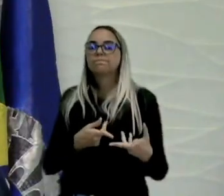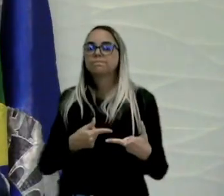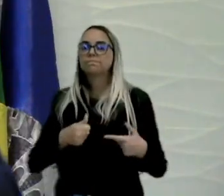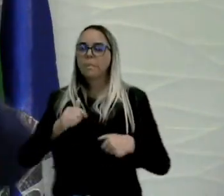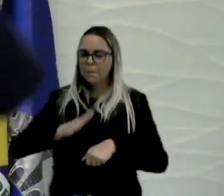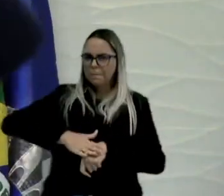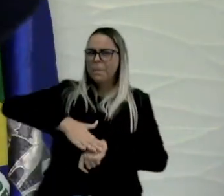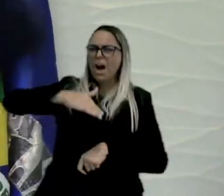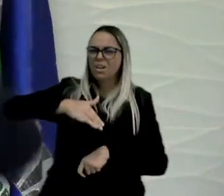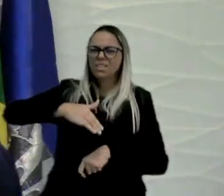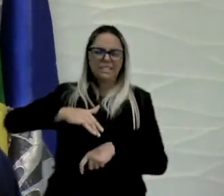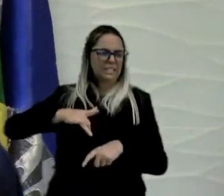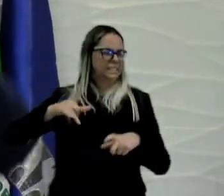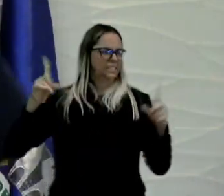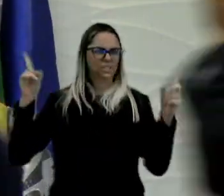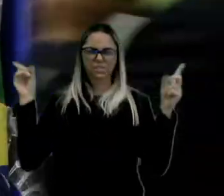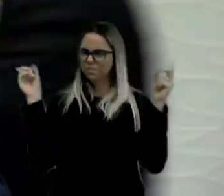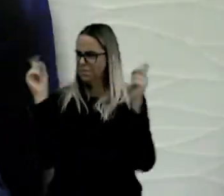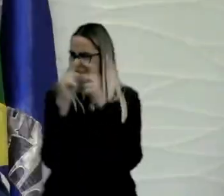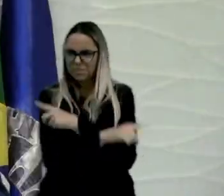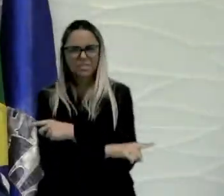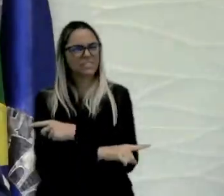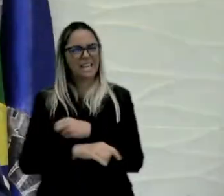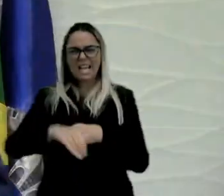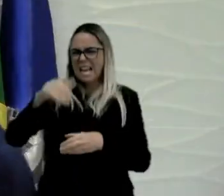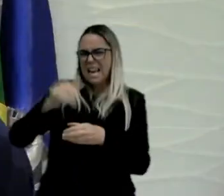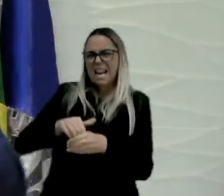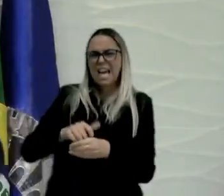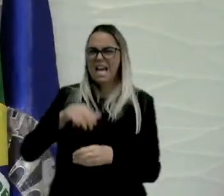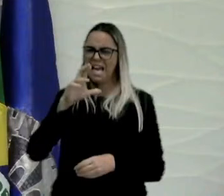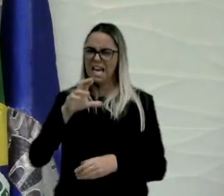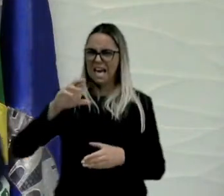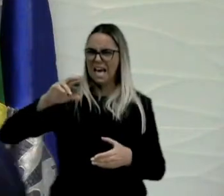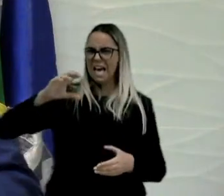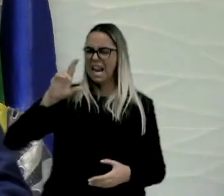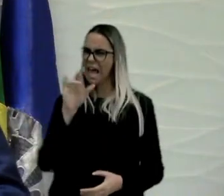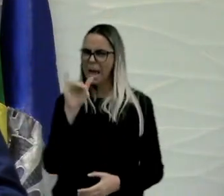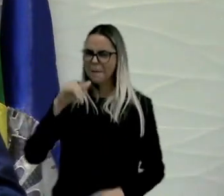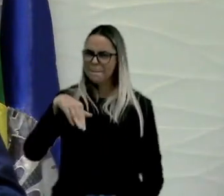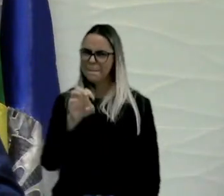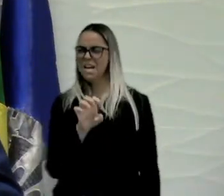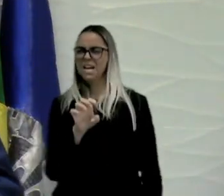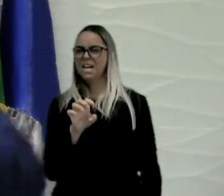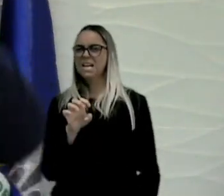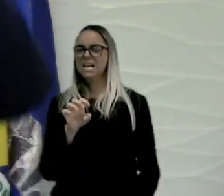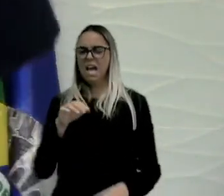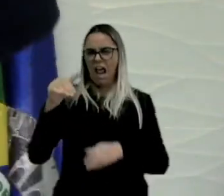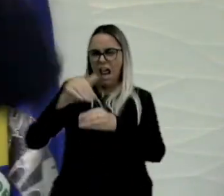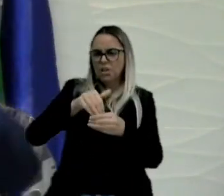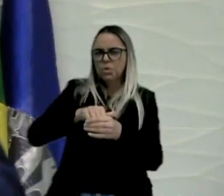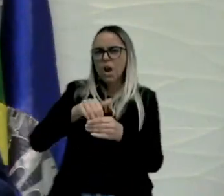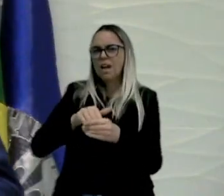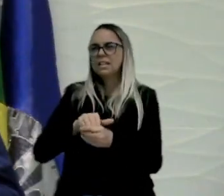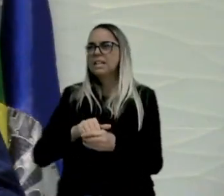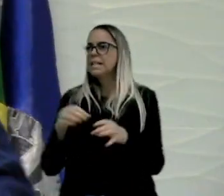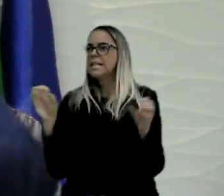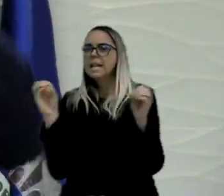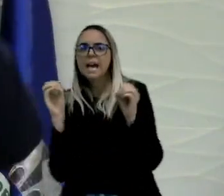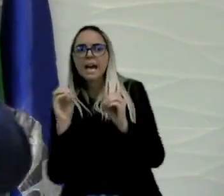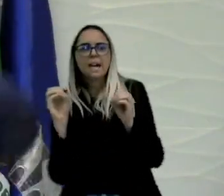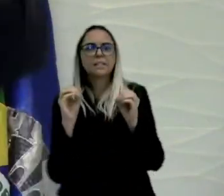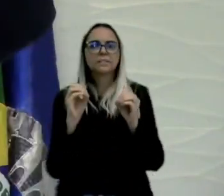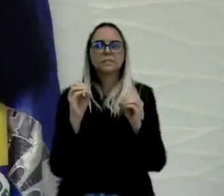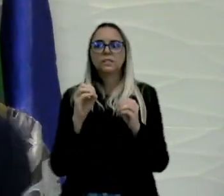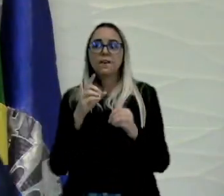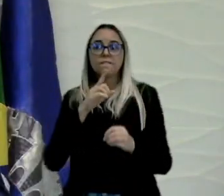sufoco o maior crime eleitoral por esse comprador de voto ninguém denunciou a ele não ele